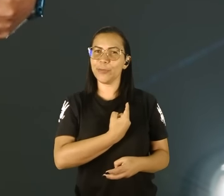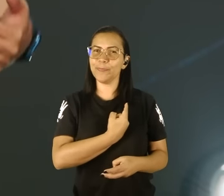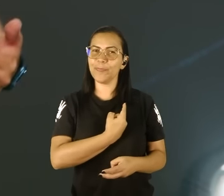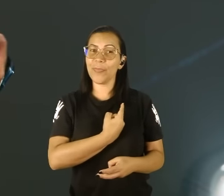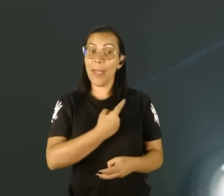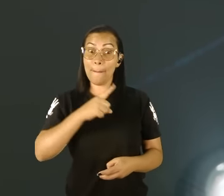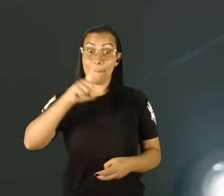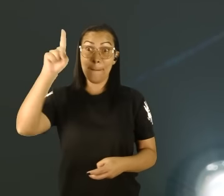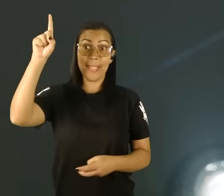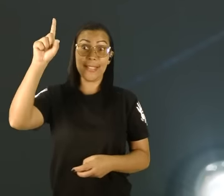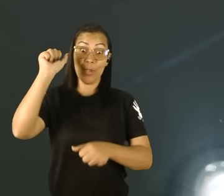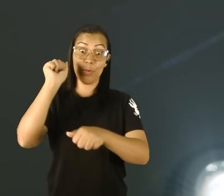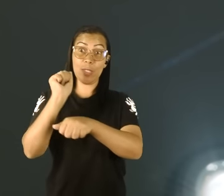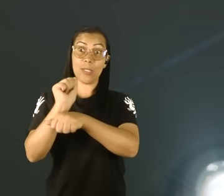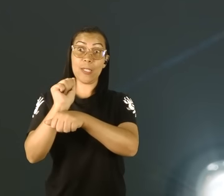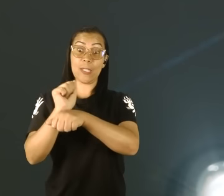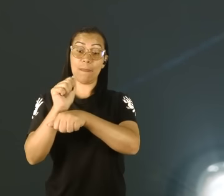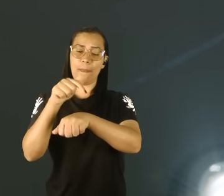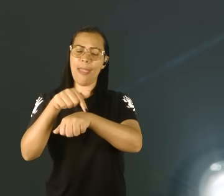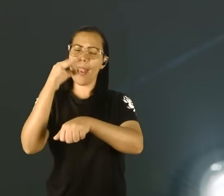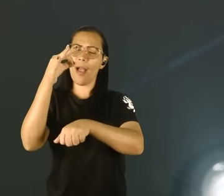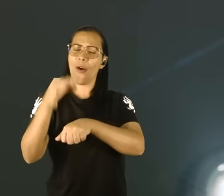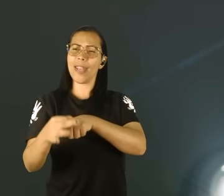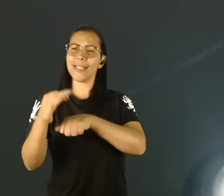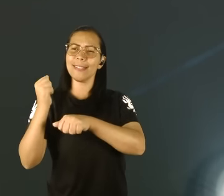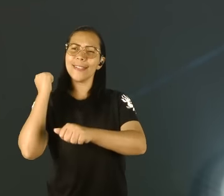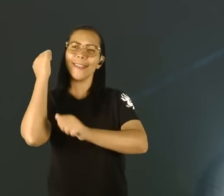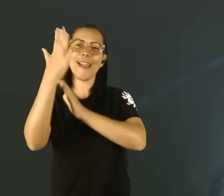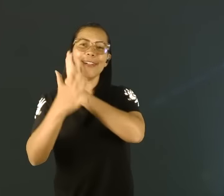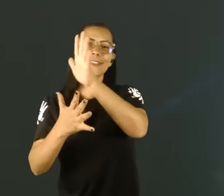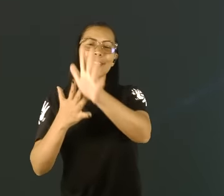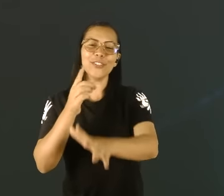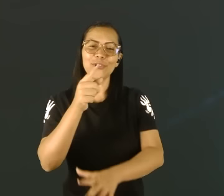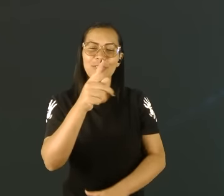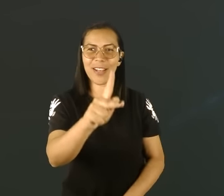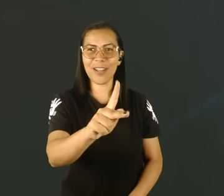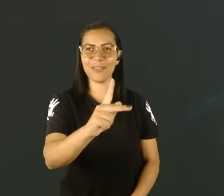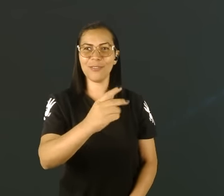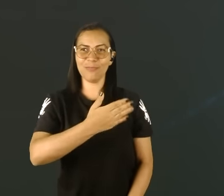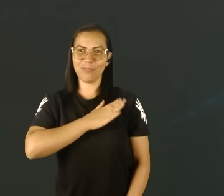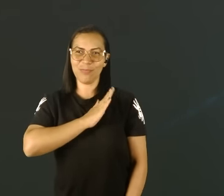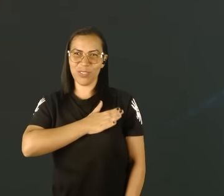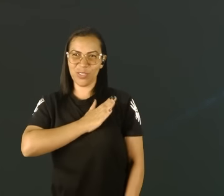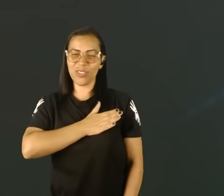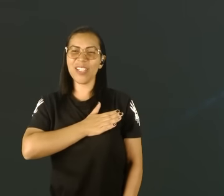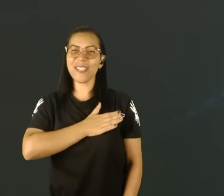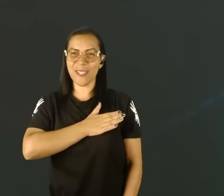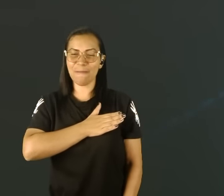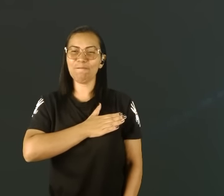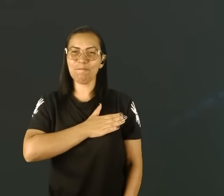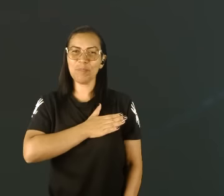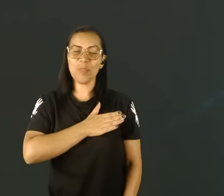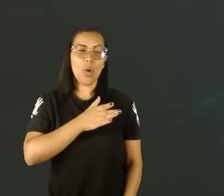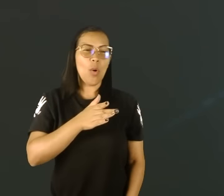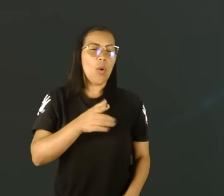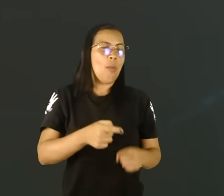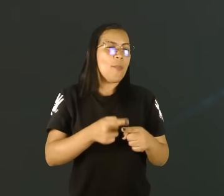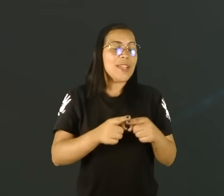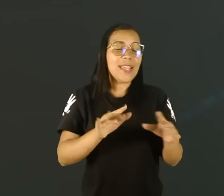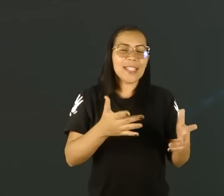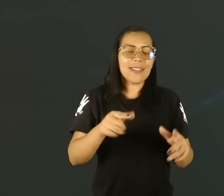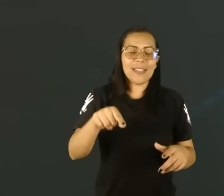da sua cabeça. Deus não vai falar com você se você alimenta uma série de conflitos e você nem sequer